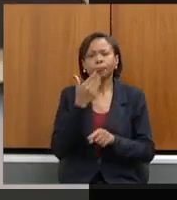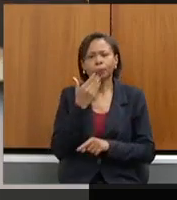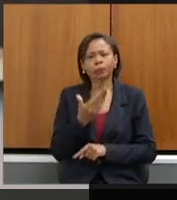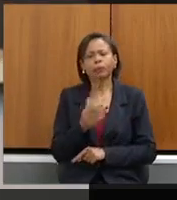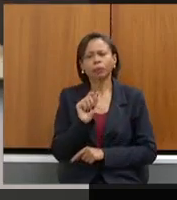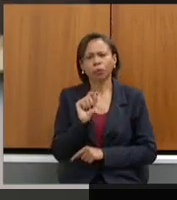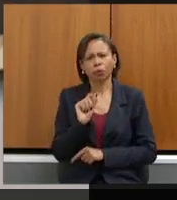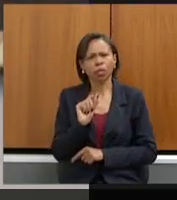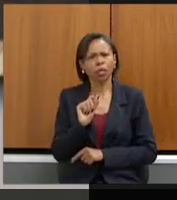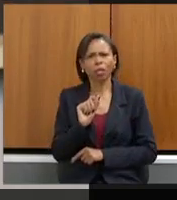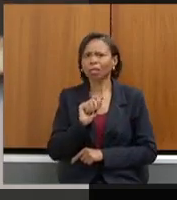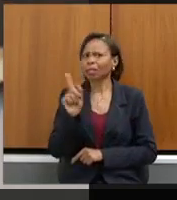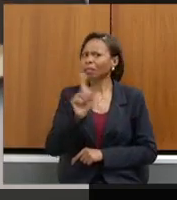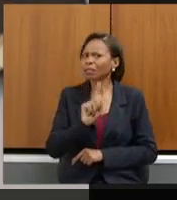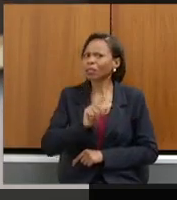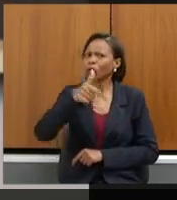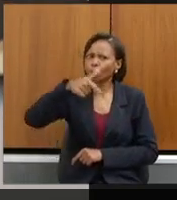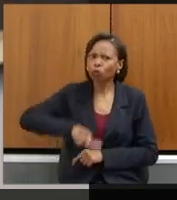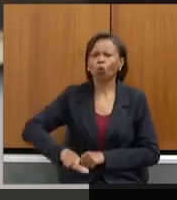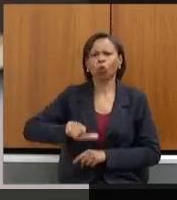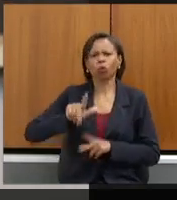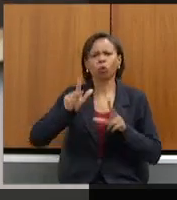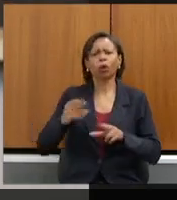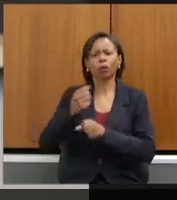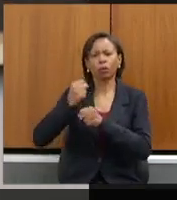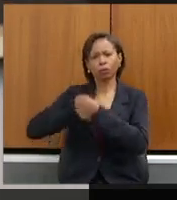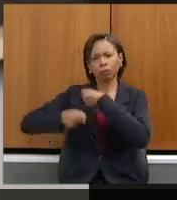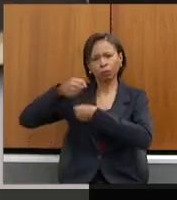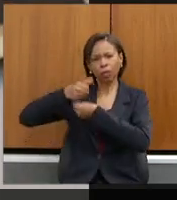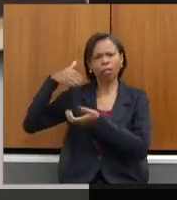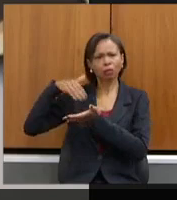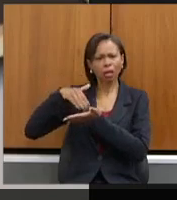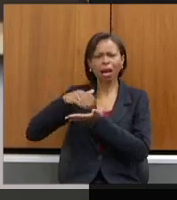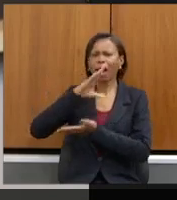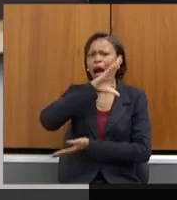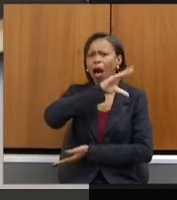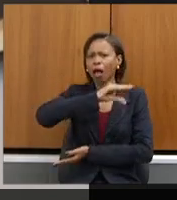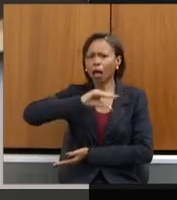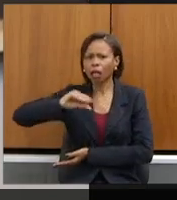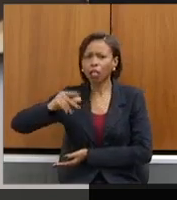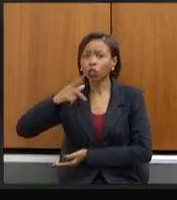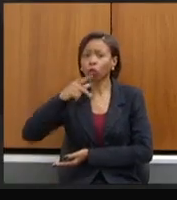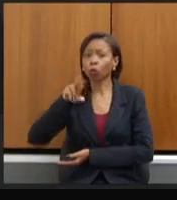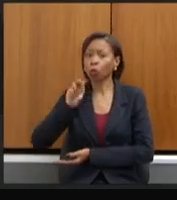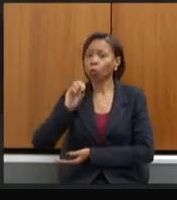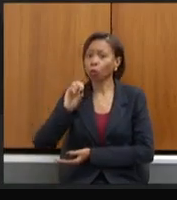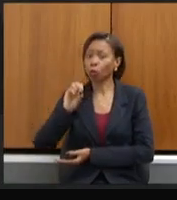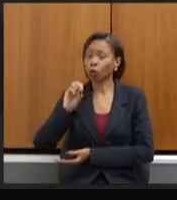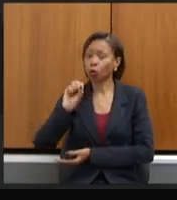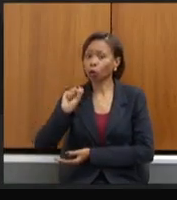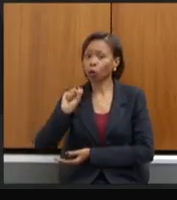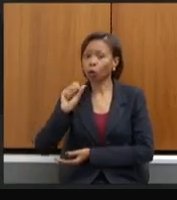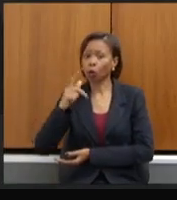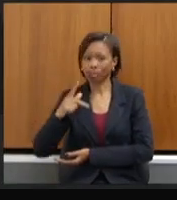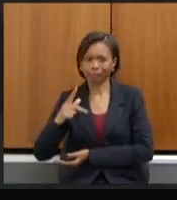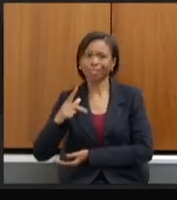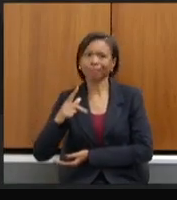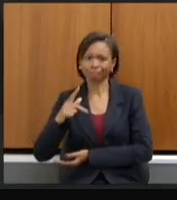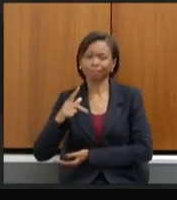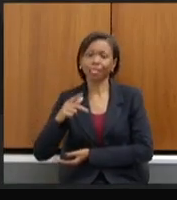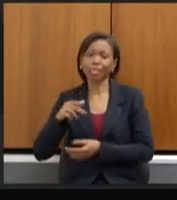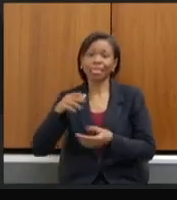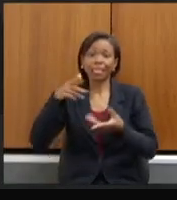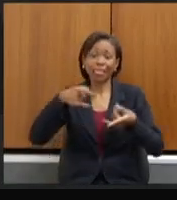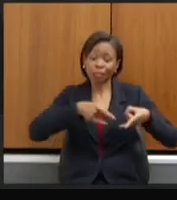Para não acontecer mais com aconteceu no final do ano passado o atraso no próximo e no leite convide né